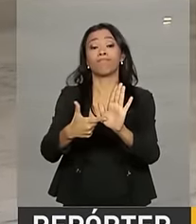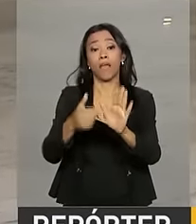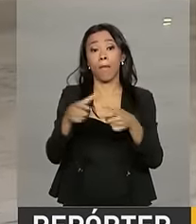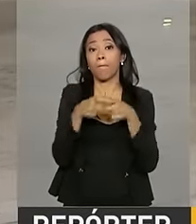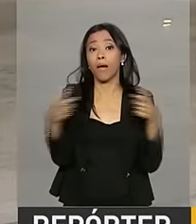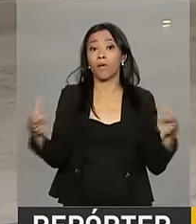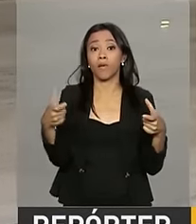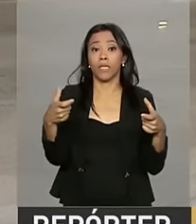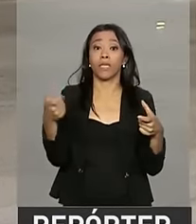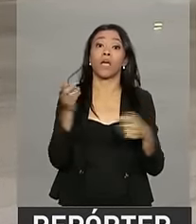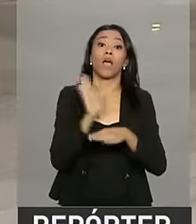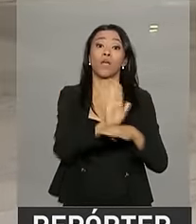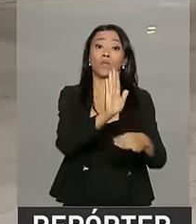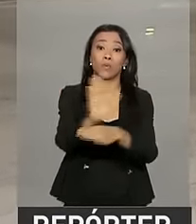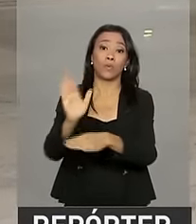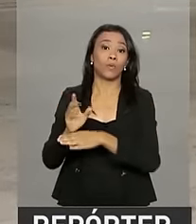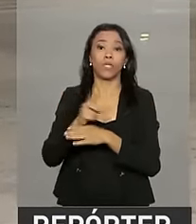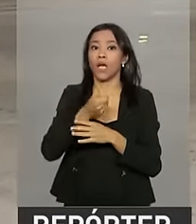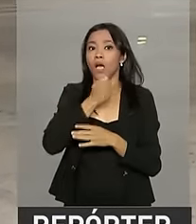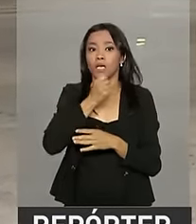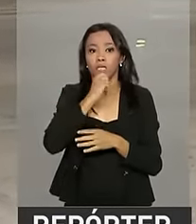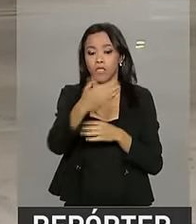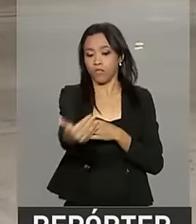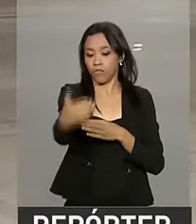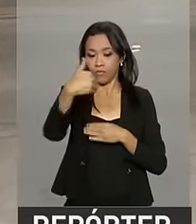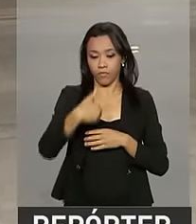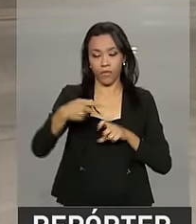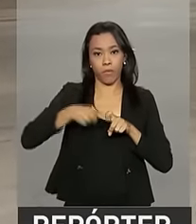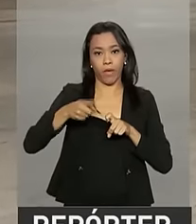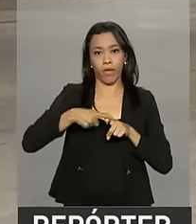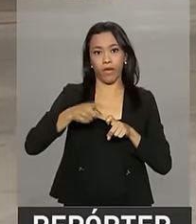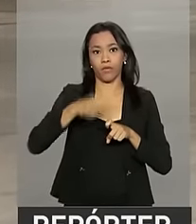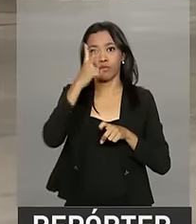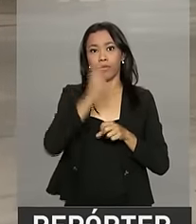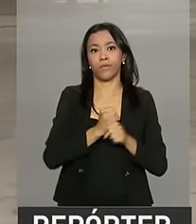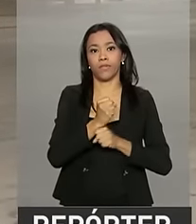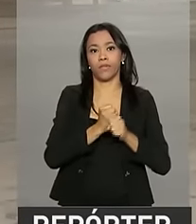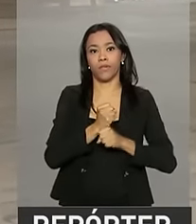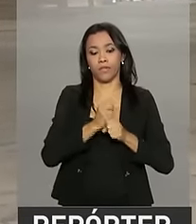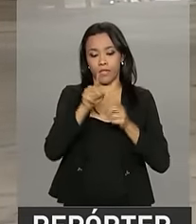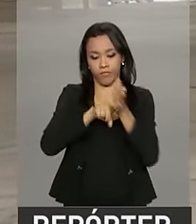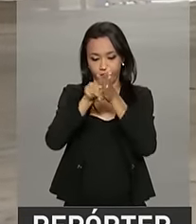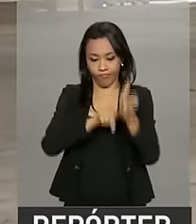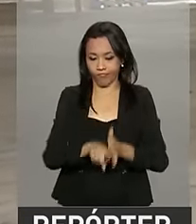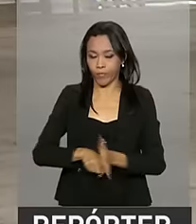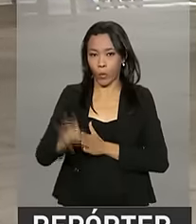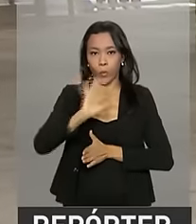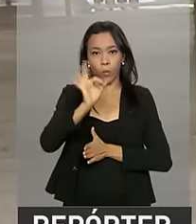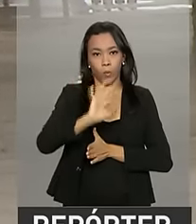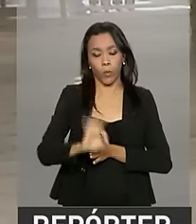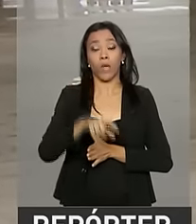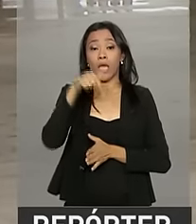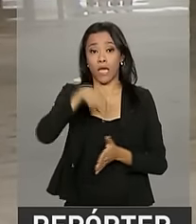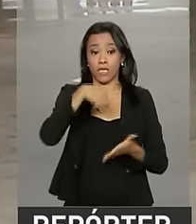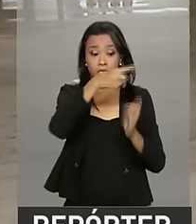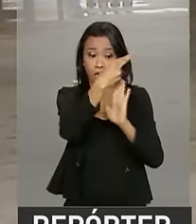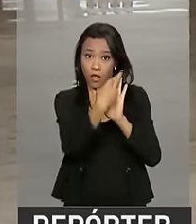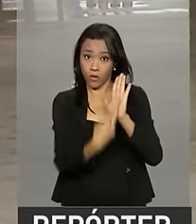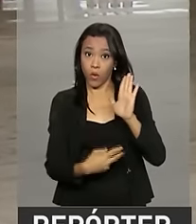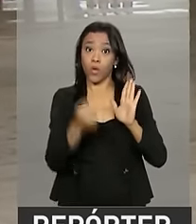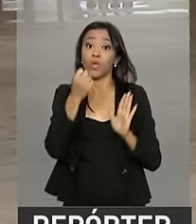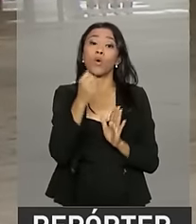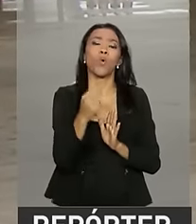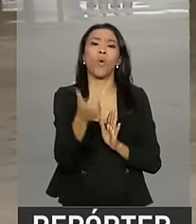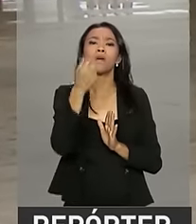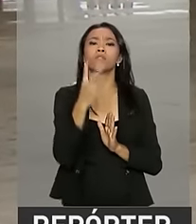benefícios concedidos não passava por perícia médica há mais de 2 anos segundo esse documento quase 2 bilhões de reais